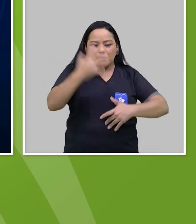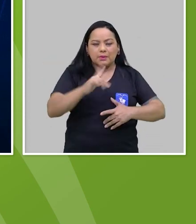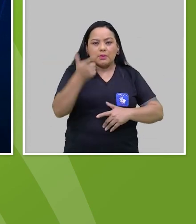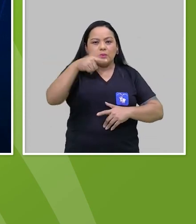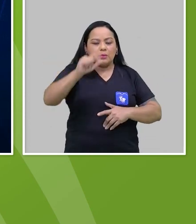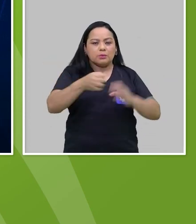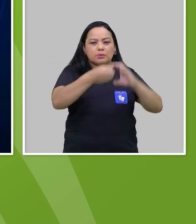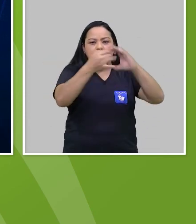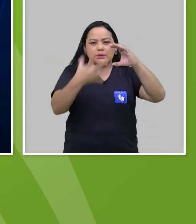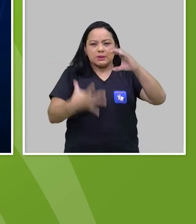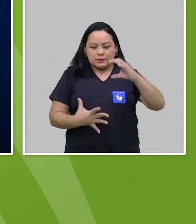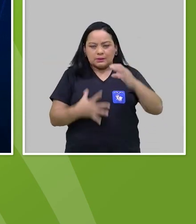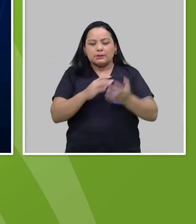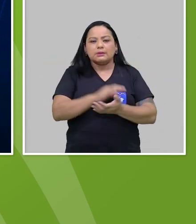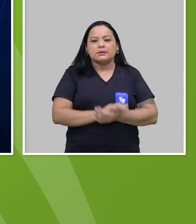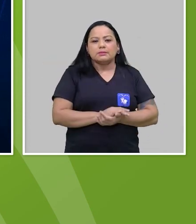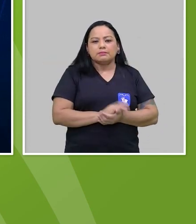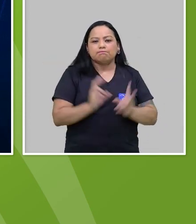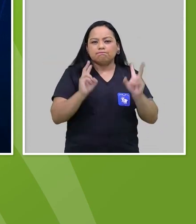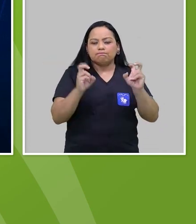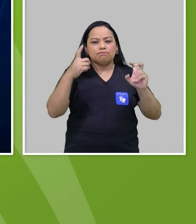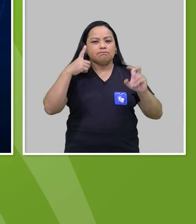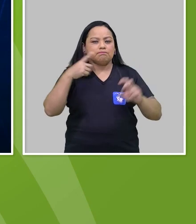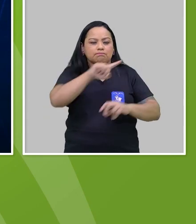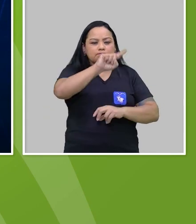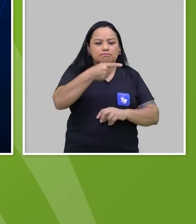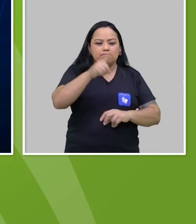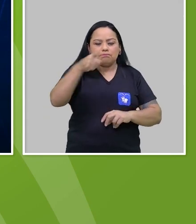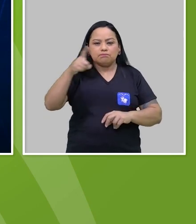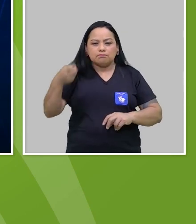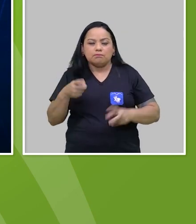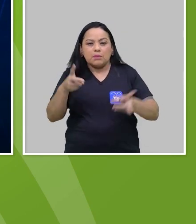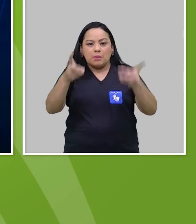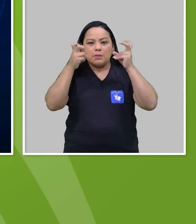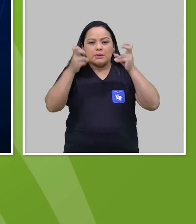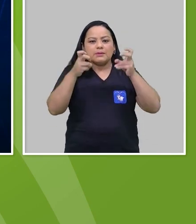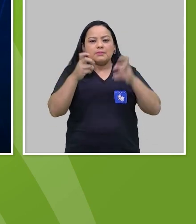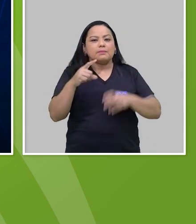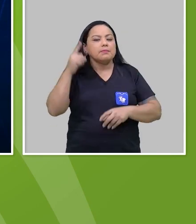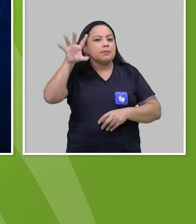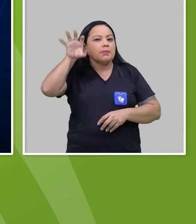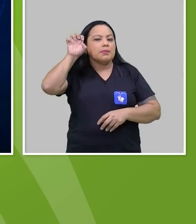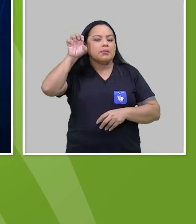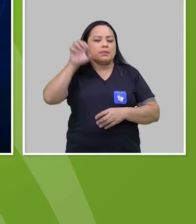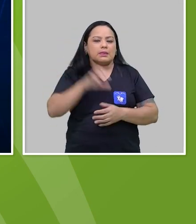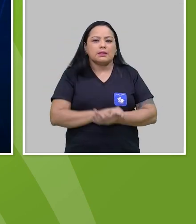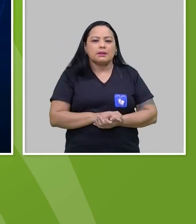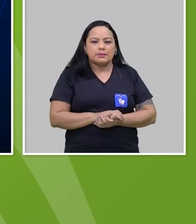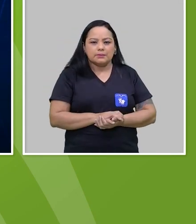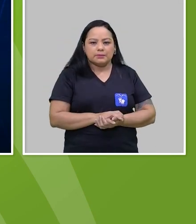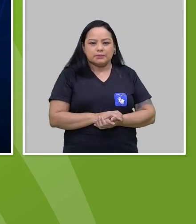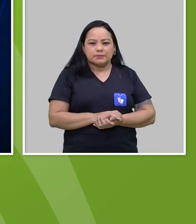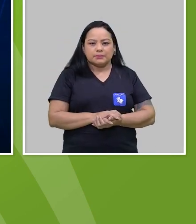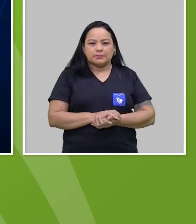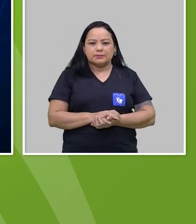outras características sobre essa onda mecânica que é perceptível pelos nossos ouvidos. Fala aí,